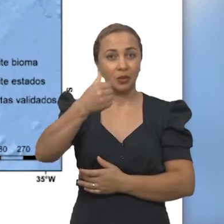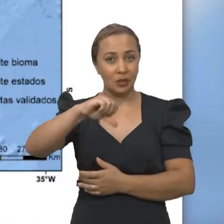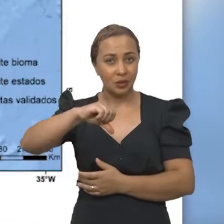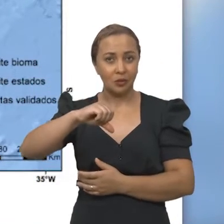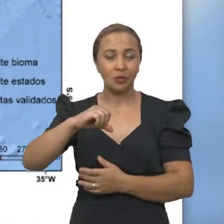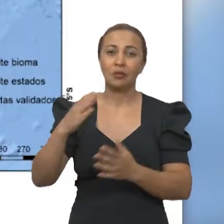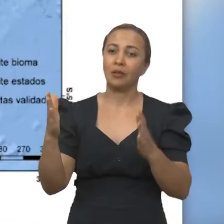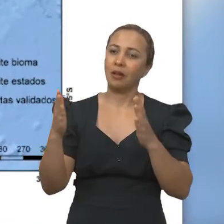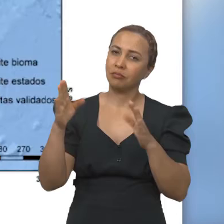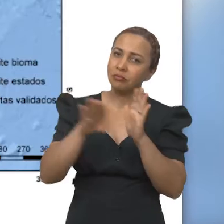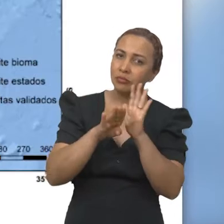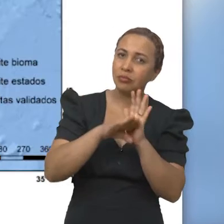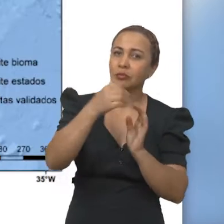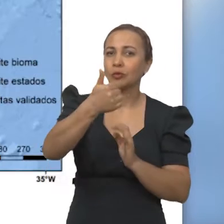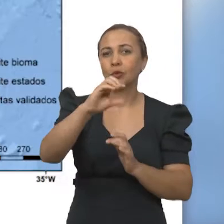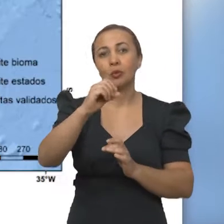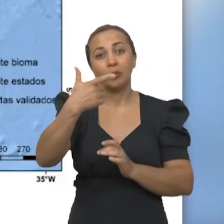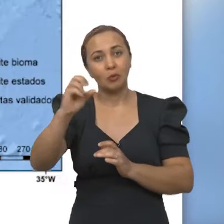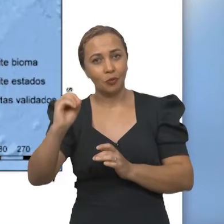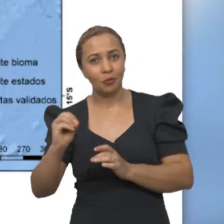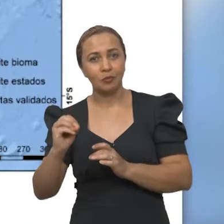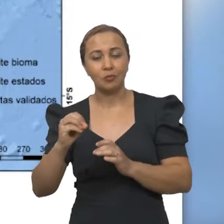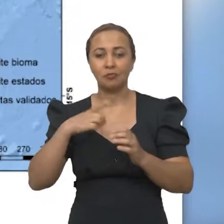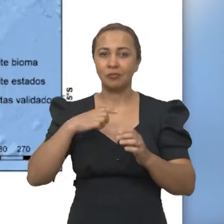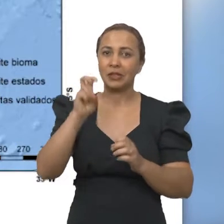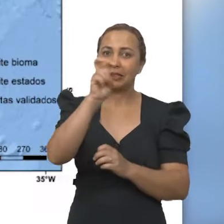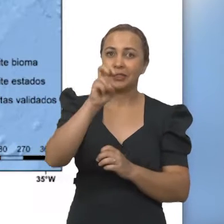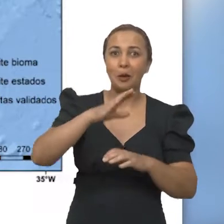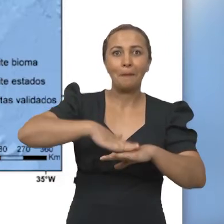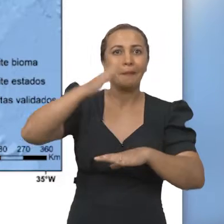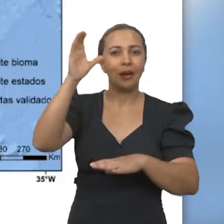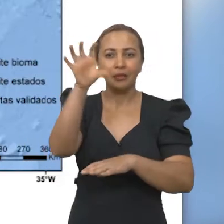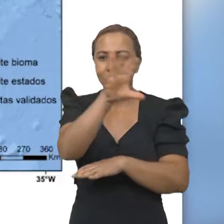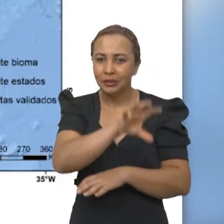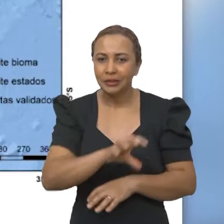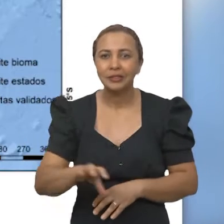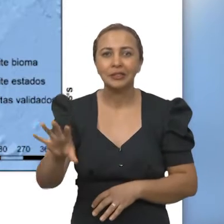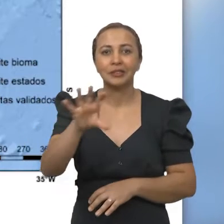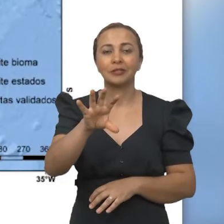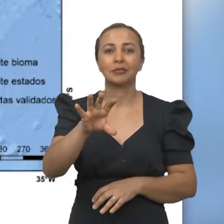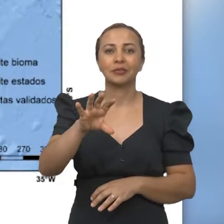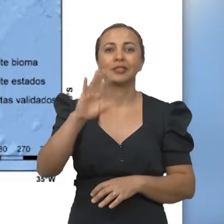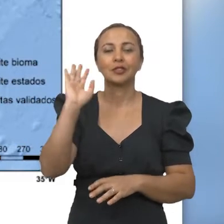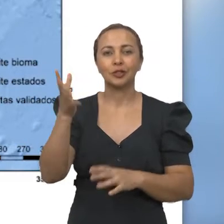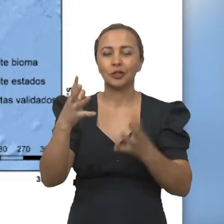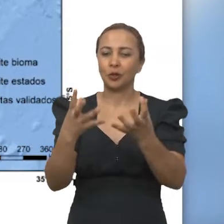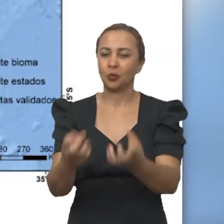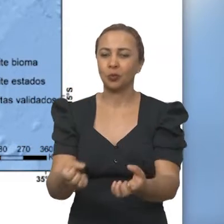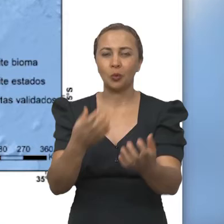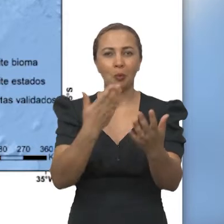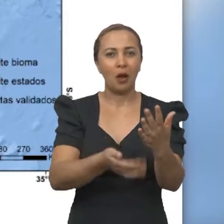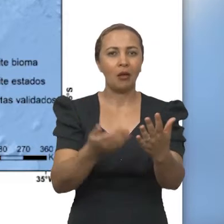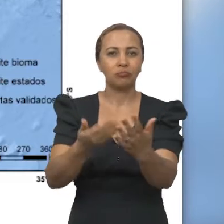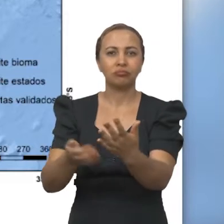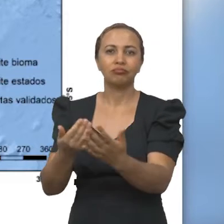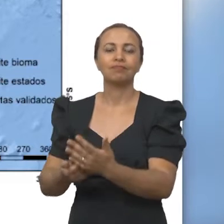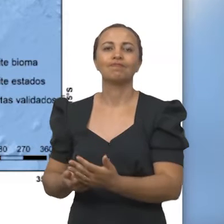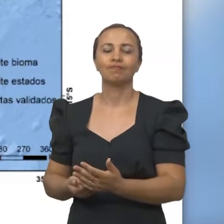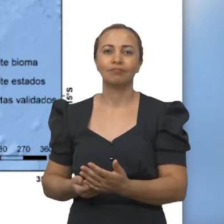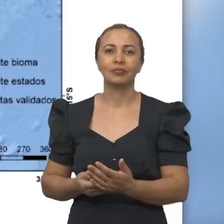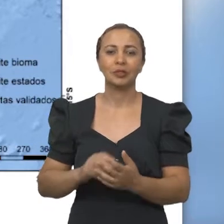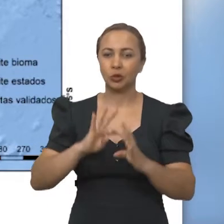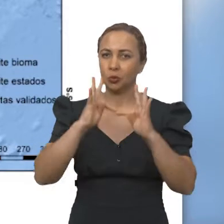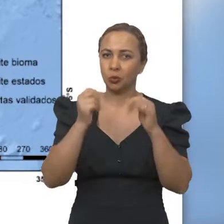com 2020, e 5 vezes mais área em termos de hectares desmatados, né? No total,